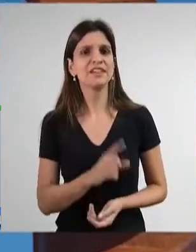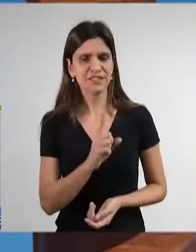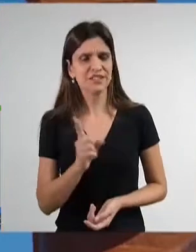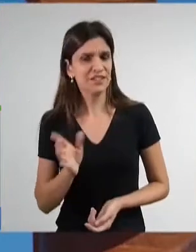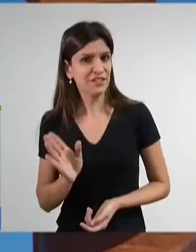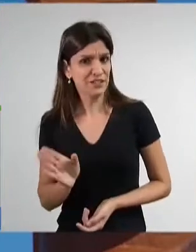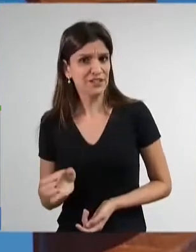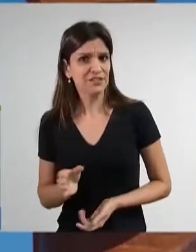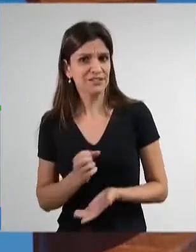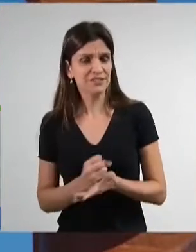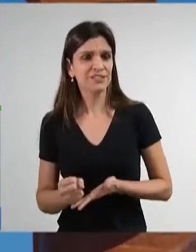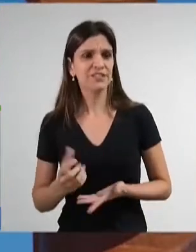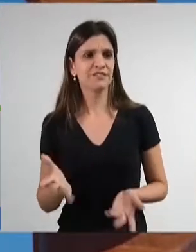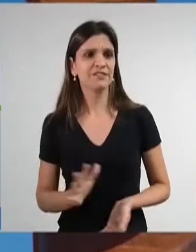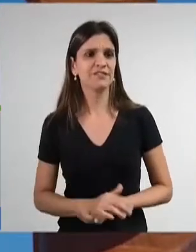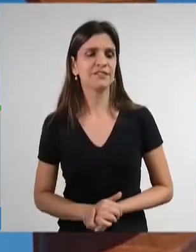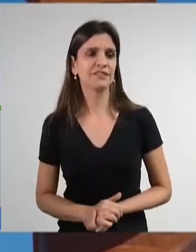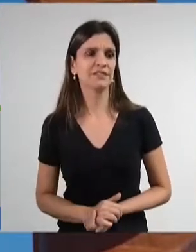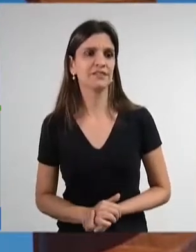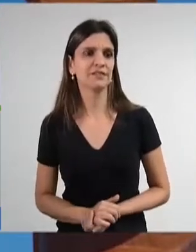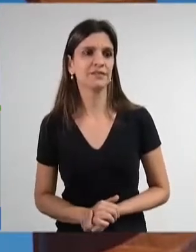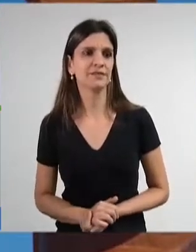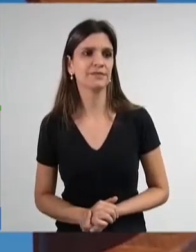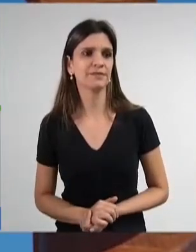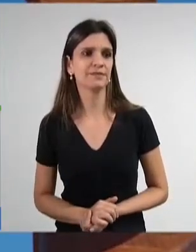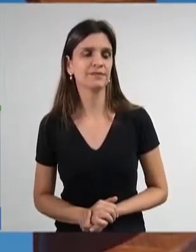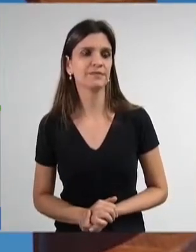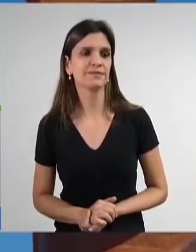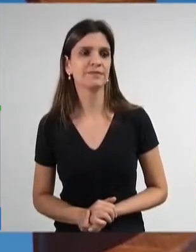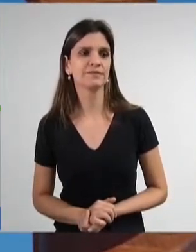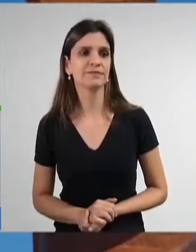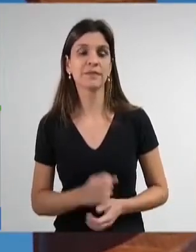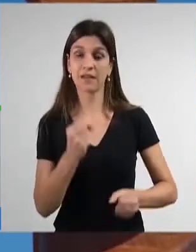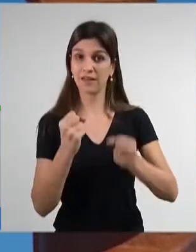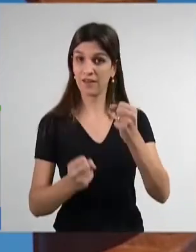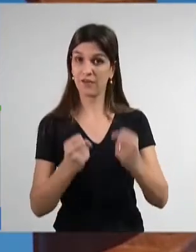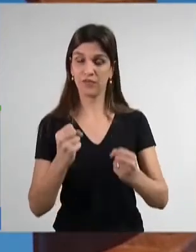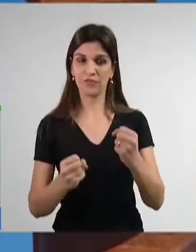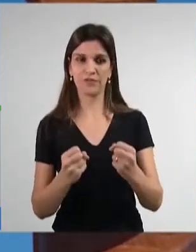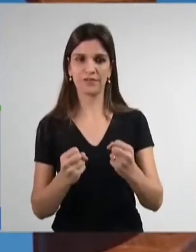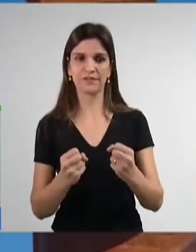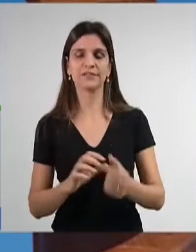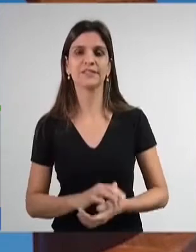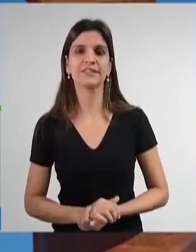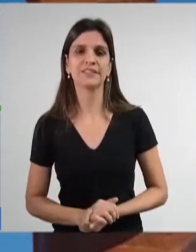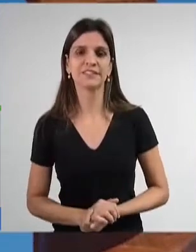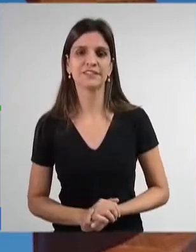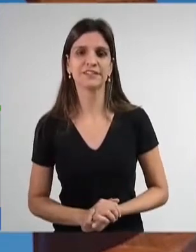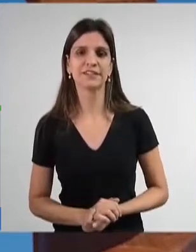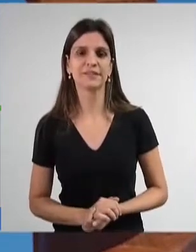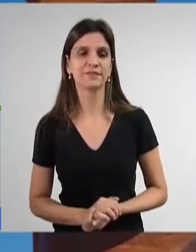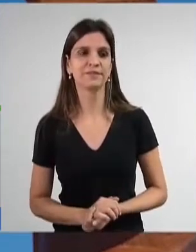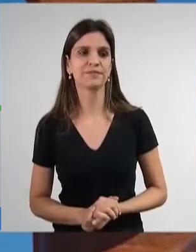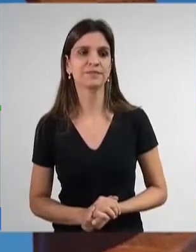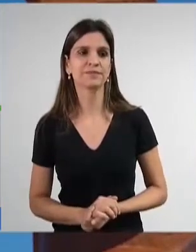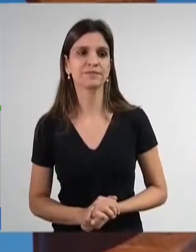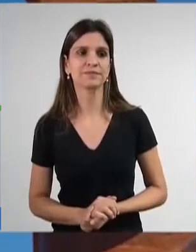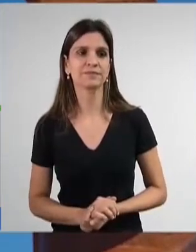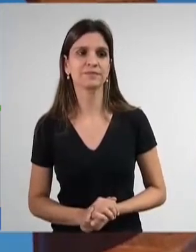Muitos homens que não querem deixar o volante para a mulher que não bebe,